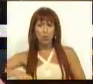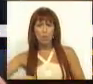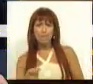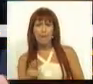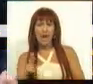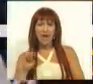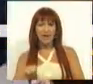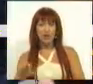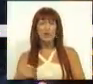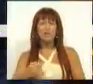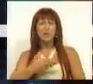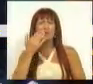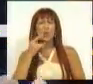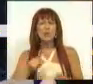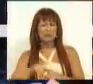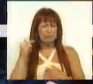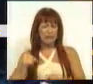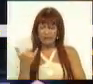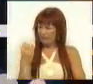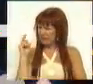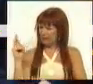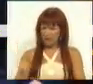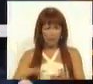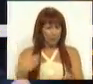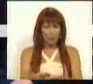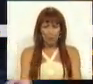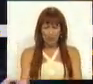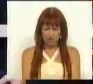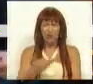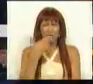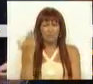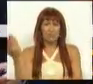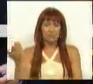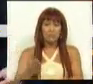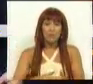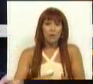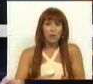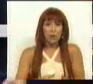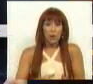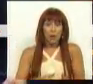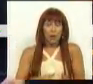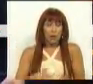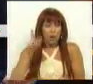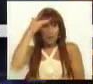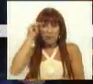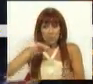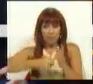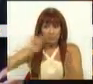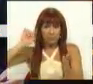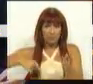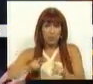do absurdo prazo prescricional de 20 anos que é proposto, termino o seu parecer, que é inconstitucional. O próprio